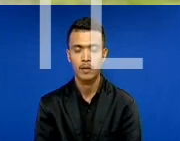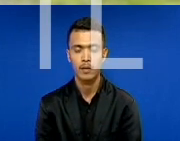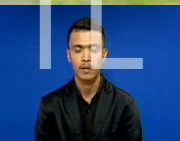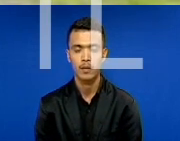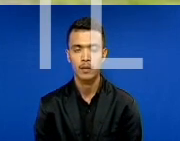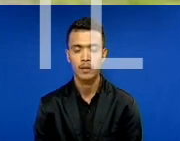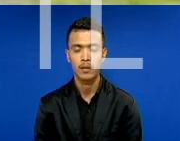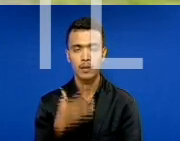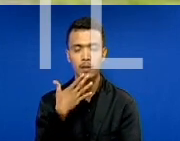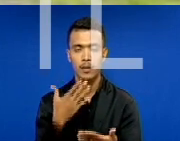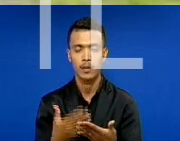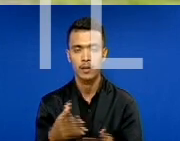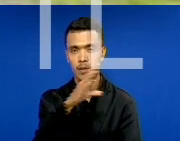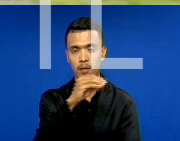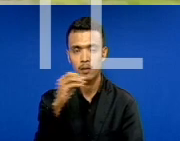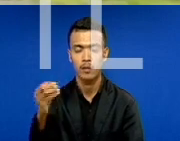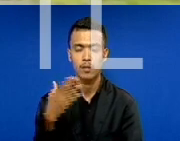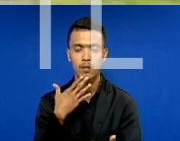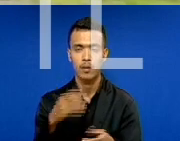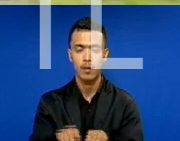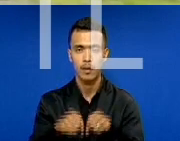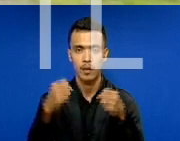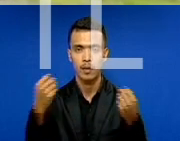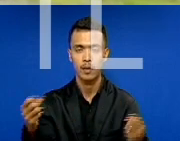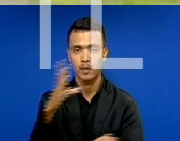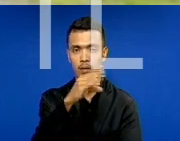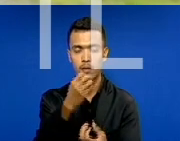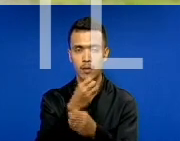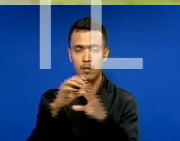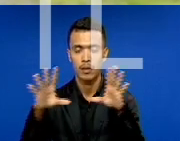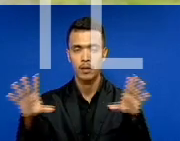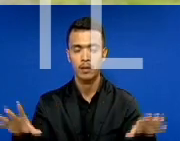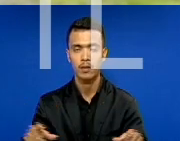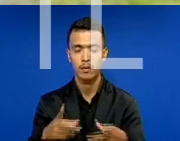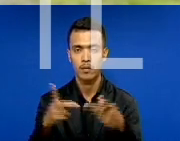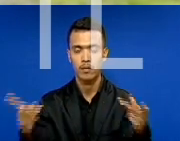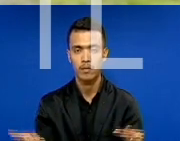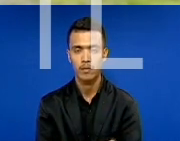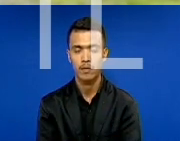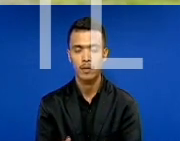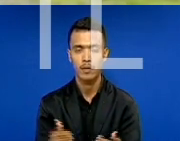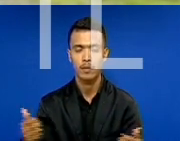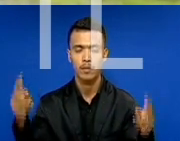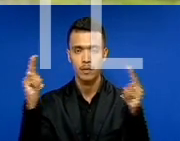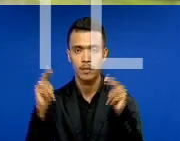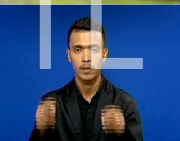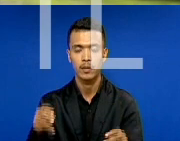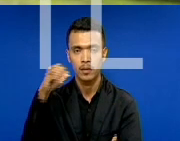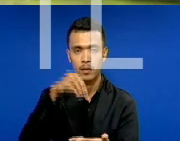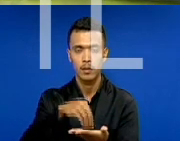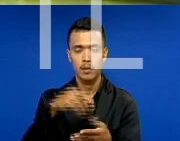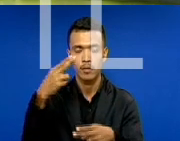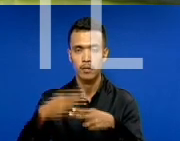maka diat, hira makla atona, hira maklako no fatin bairu fonu bema persija ita tamara.